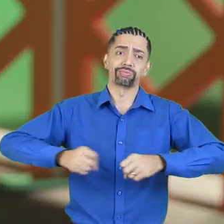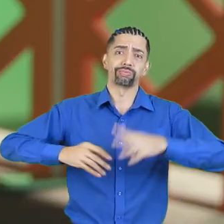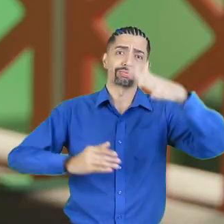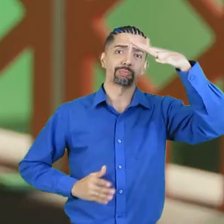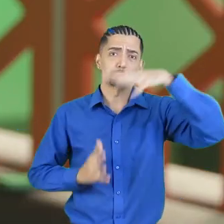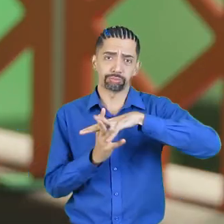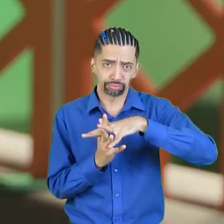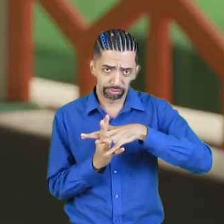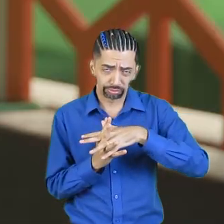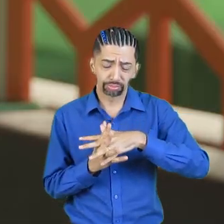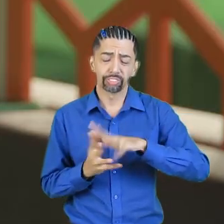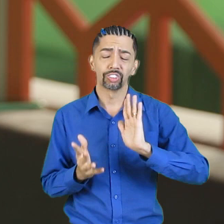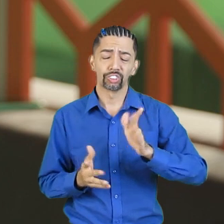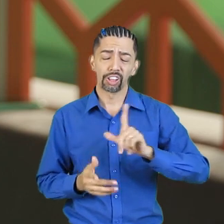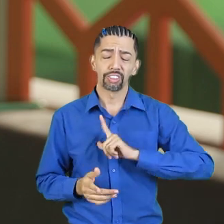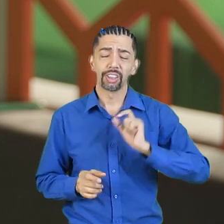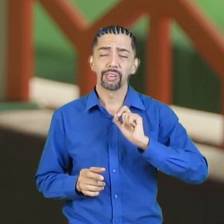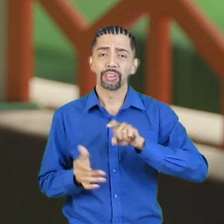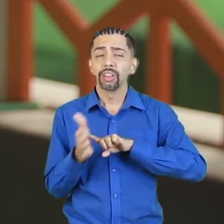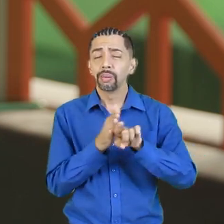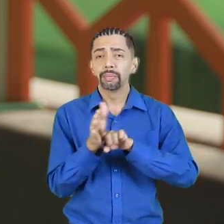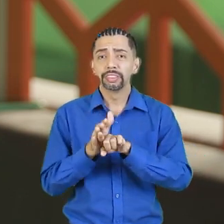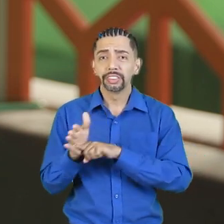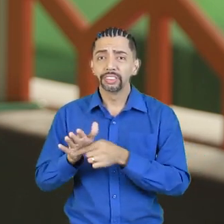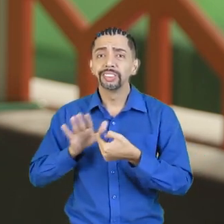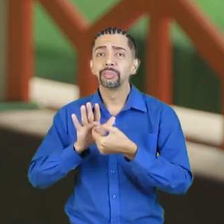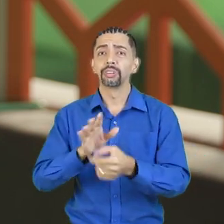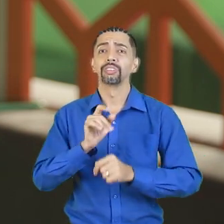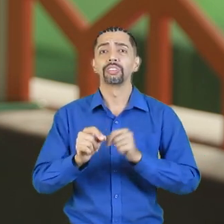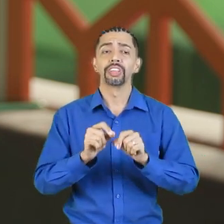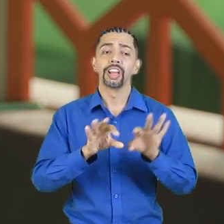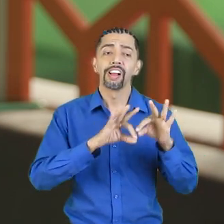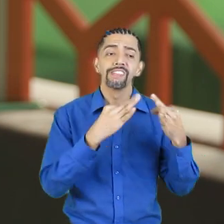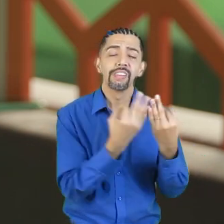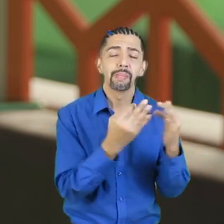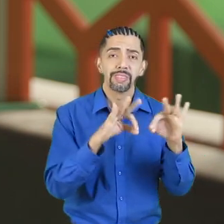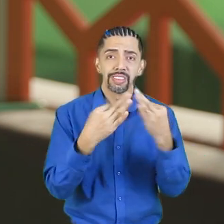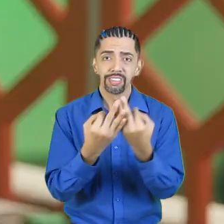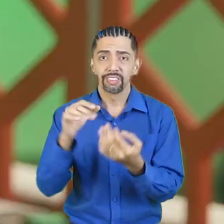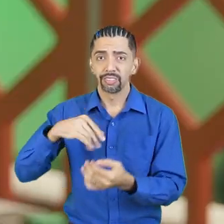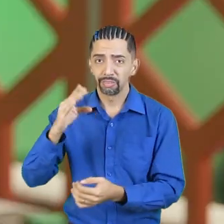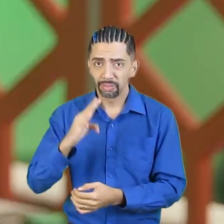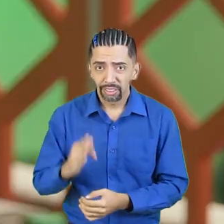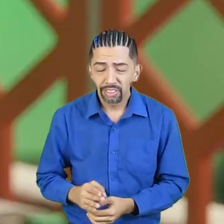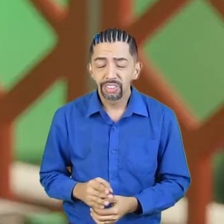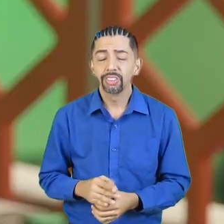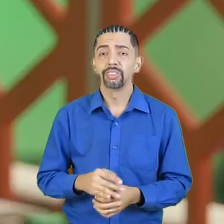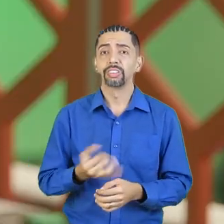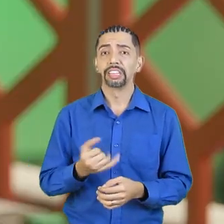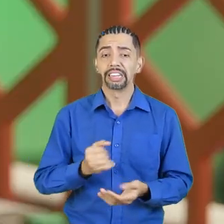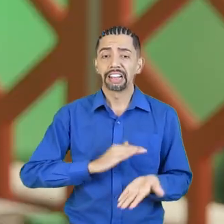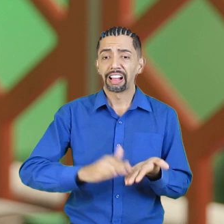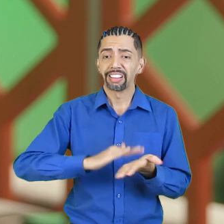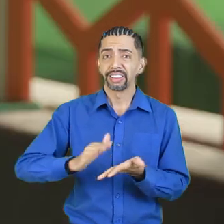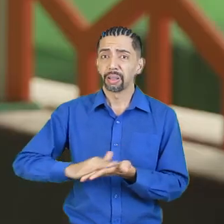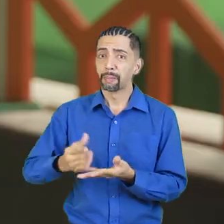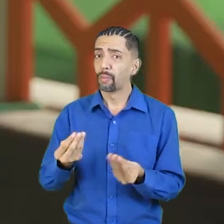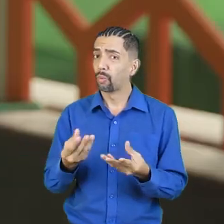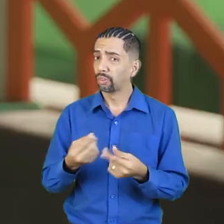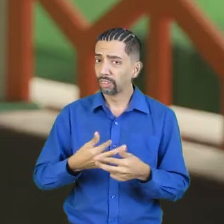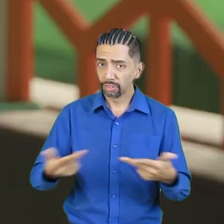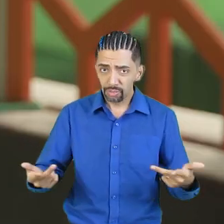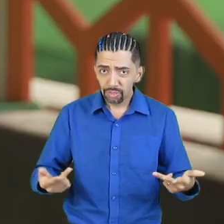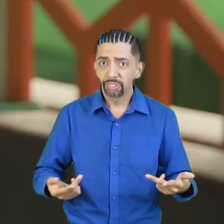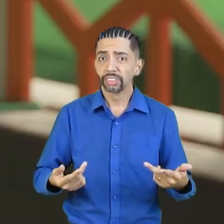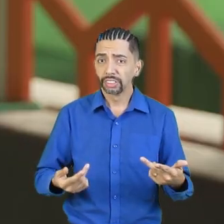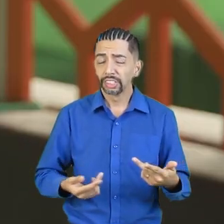pesquisas, estatísticas, que nossas famílias têm excessos e desperdícios que somam até 50%. Estou